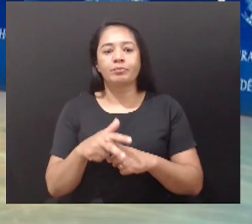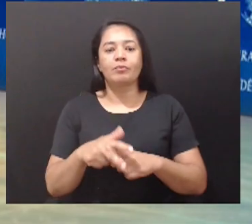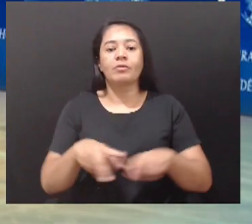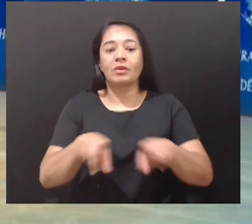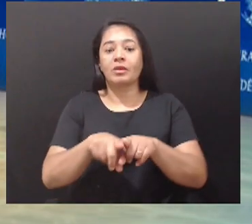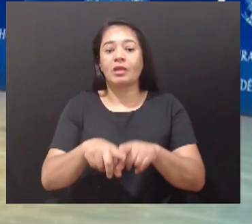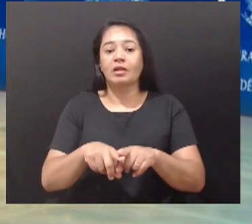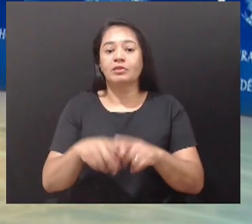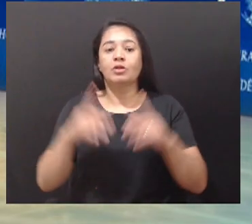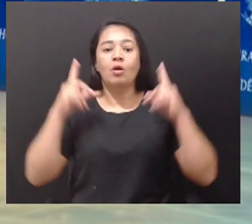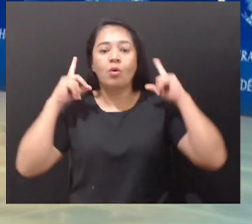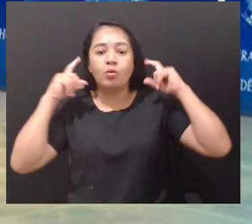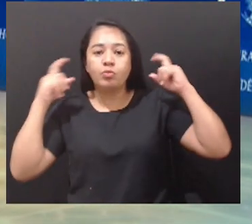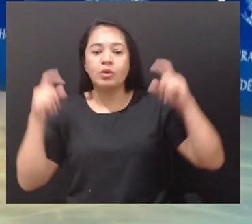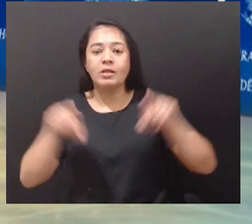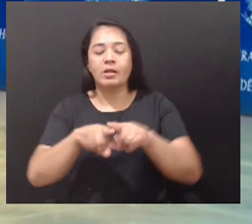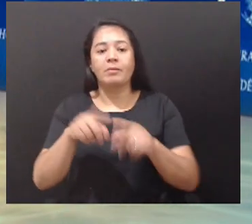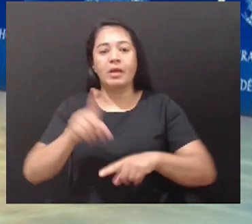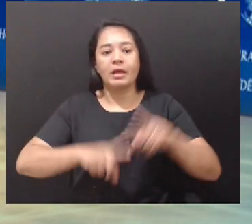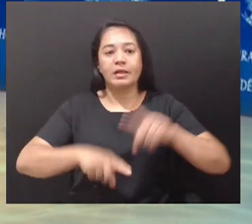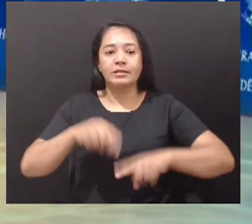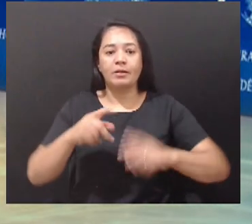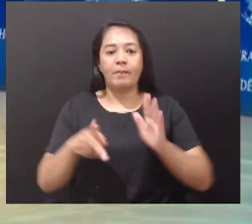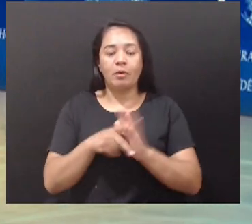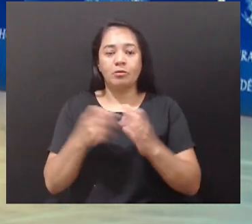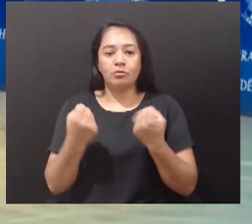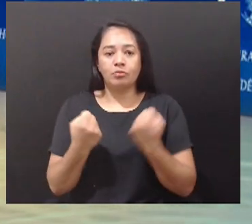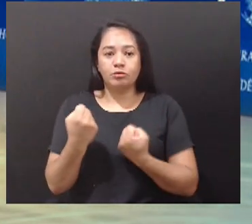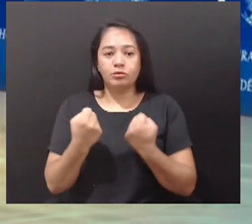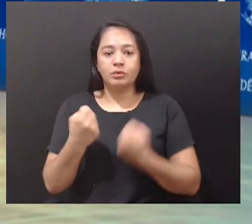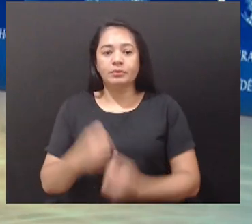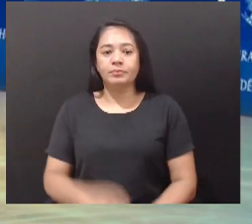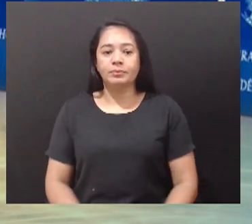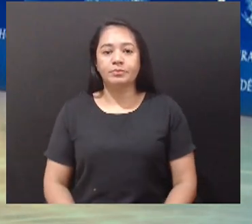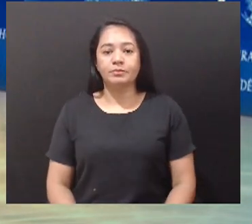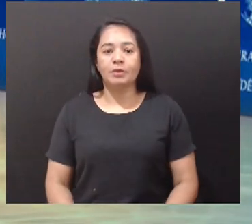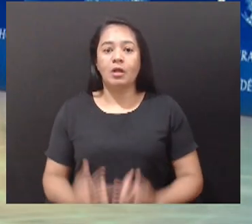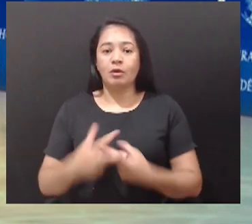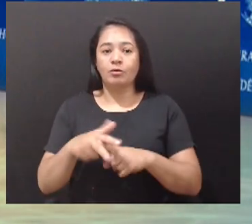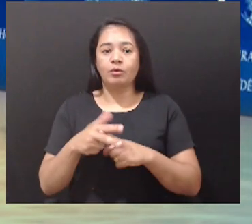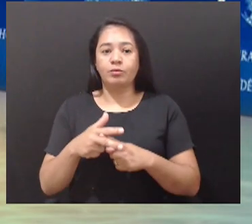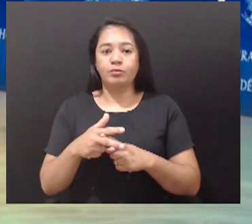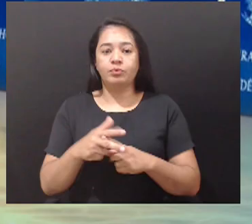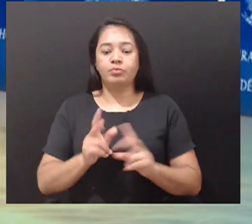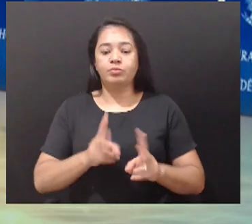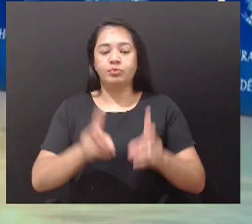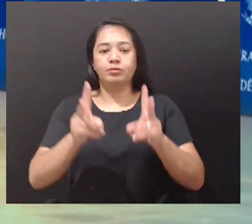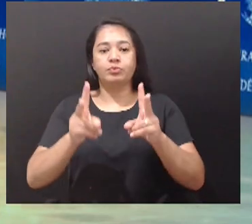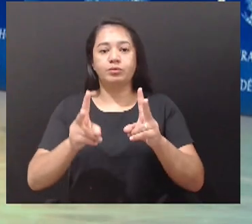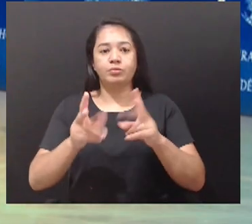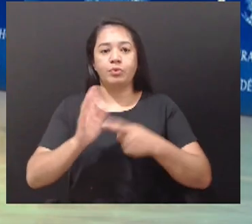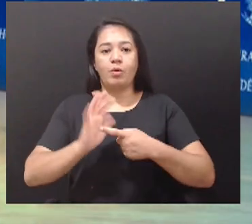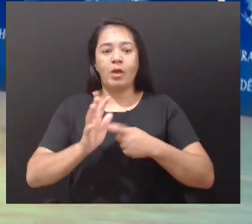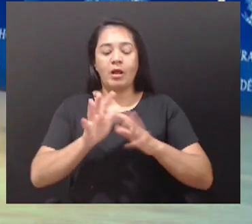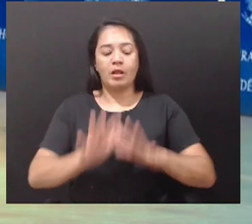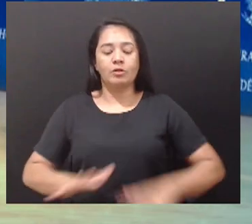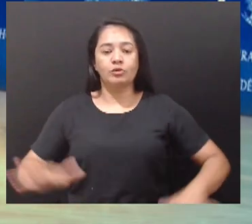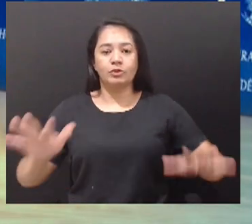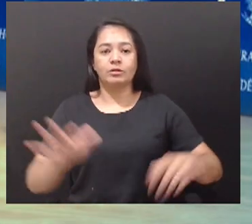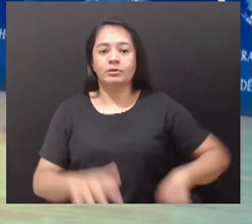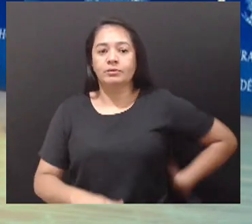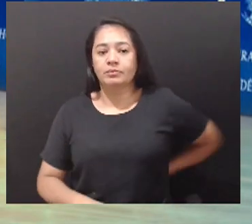som e acessórios de veículos, mecânico de manutenção de máquinas em geral,